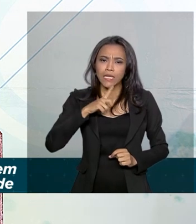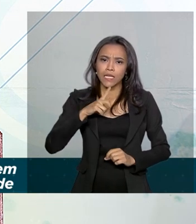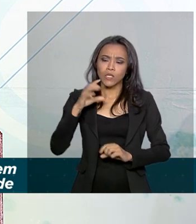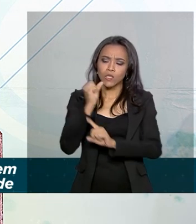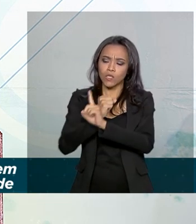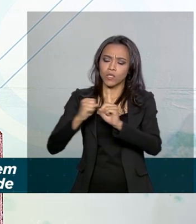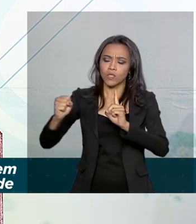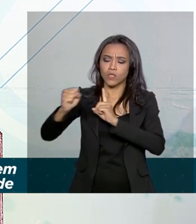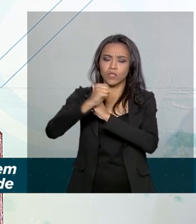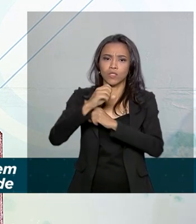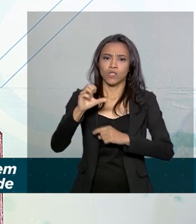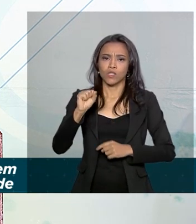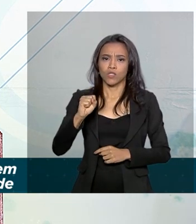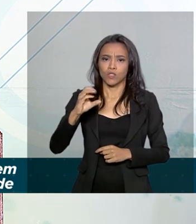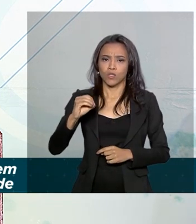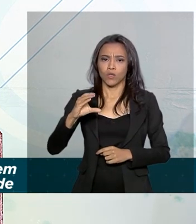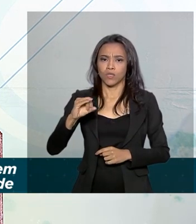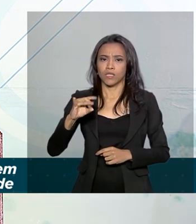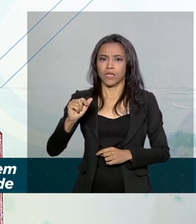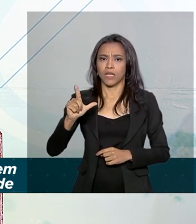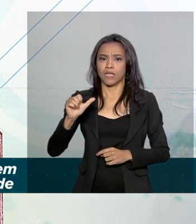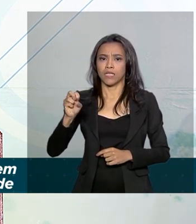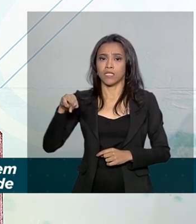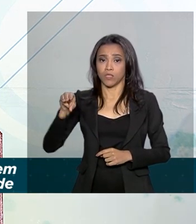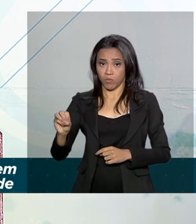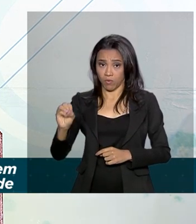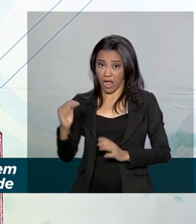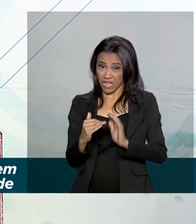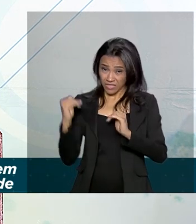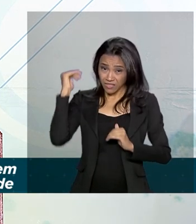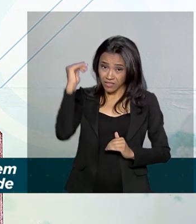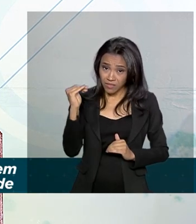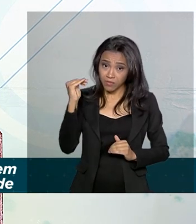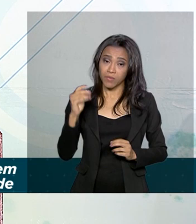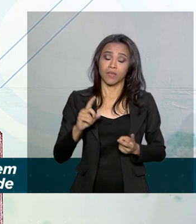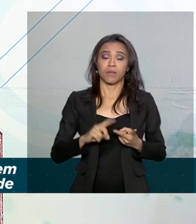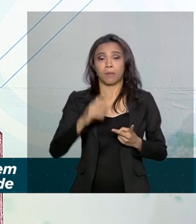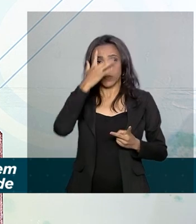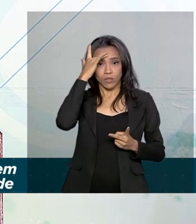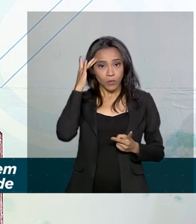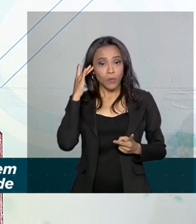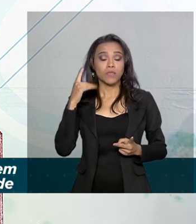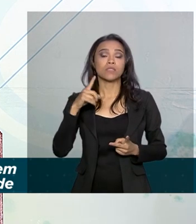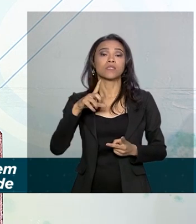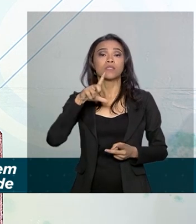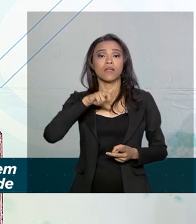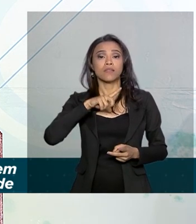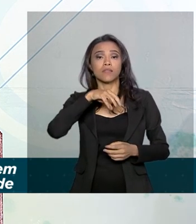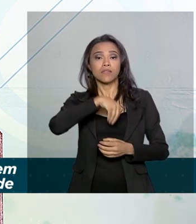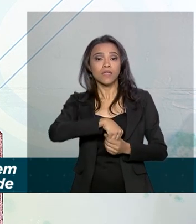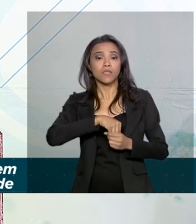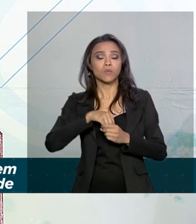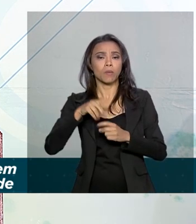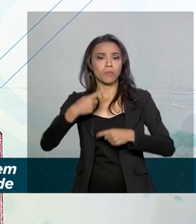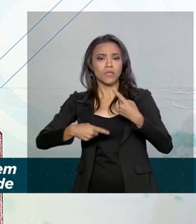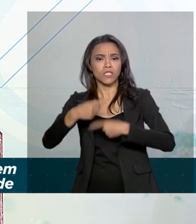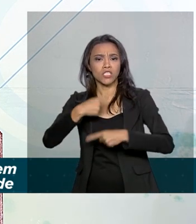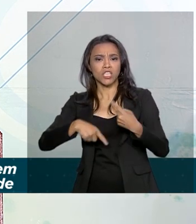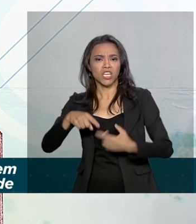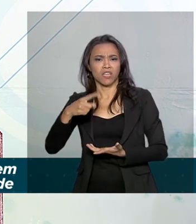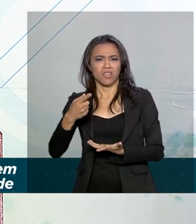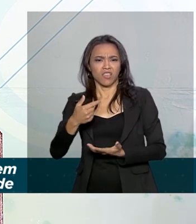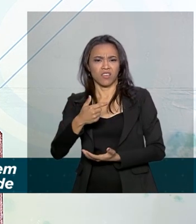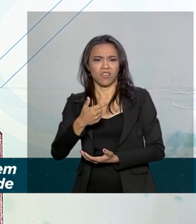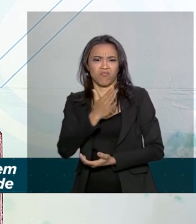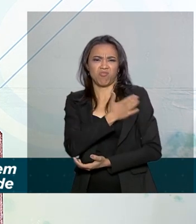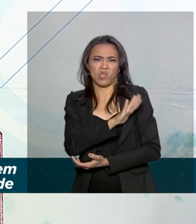sua acima de tudo, gente na política de lá que ignora os valores familiares, que em